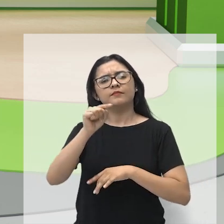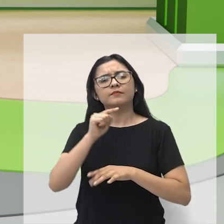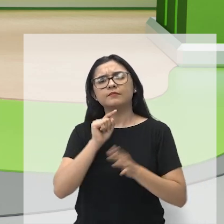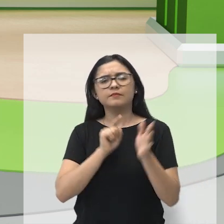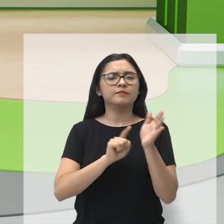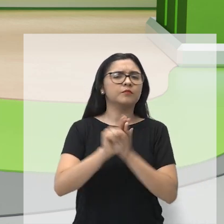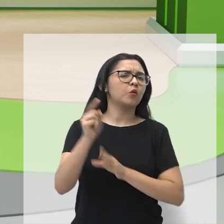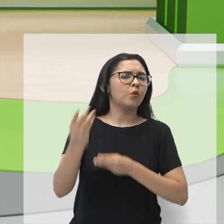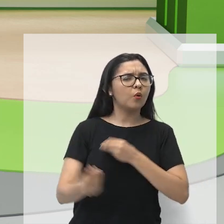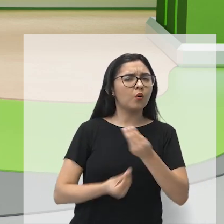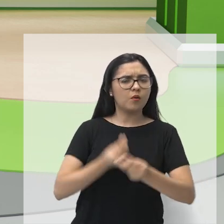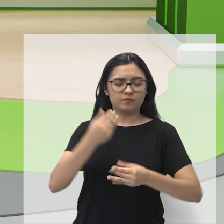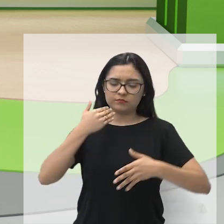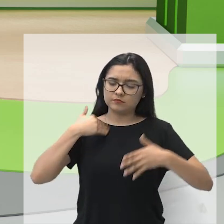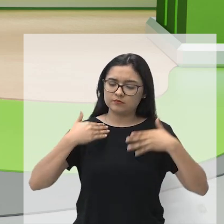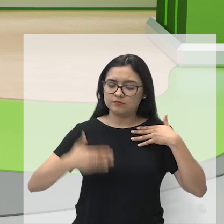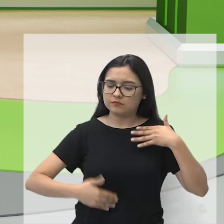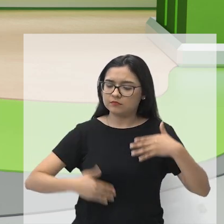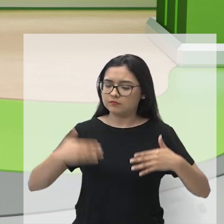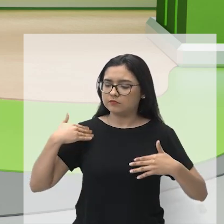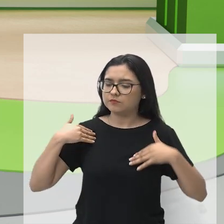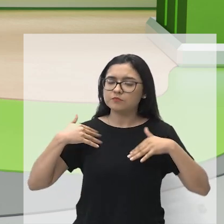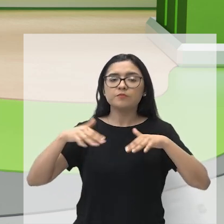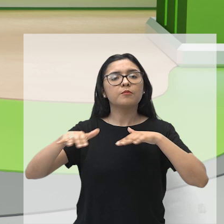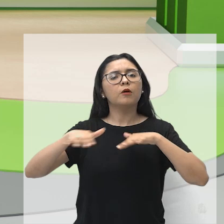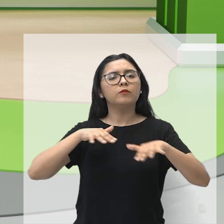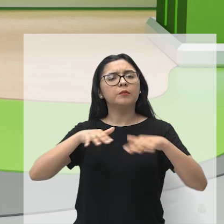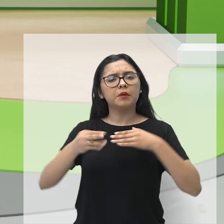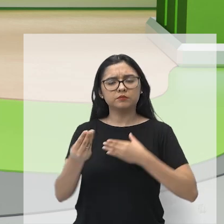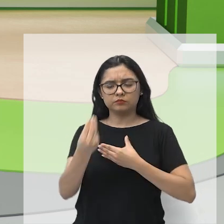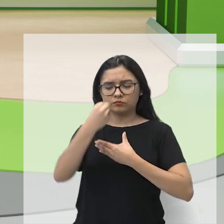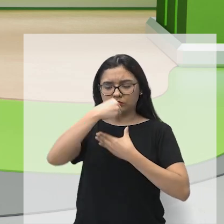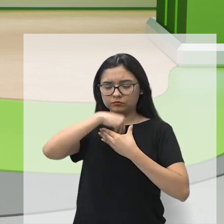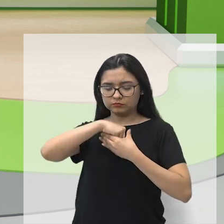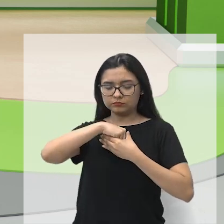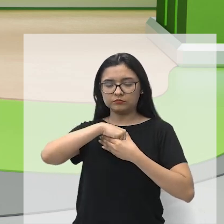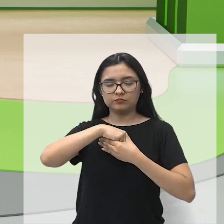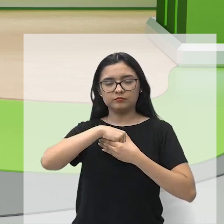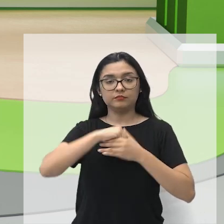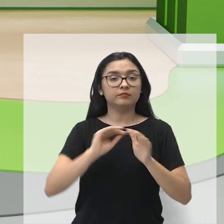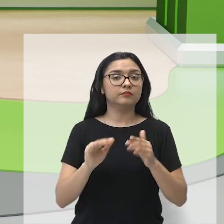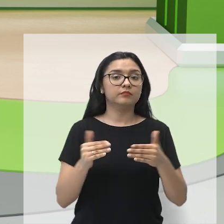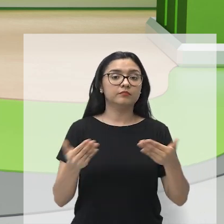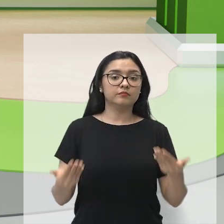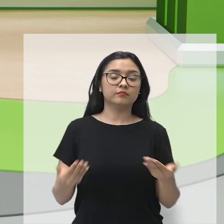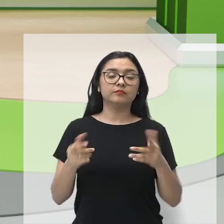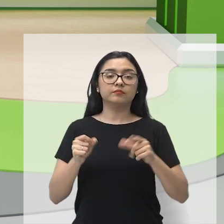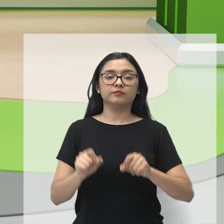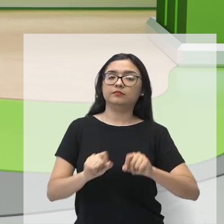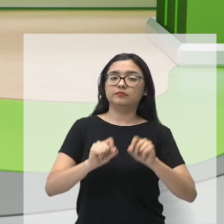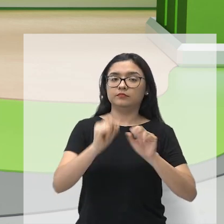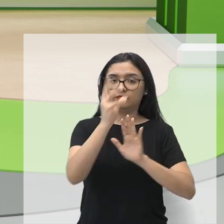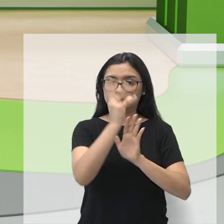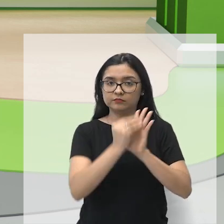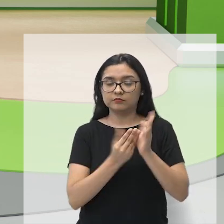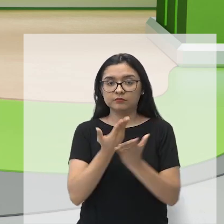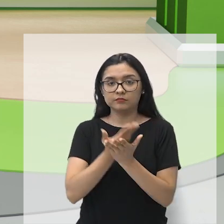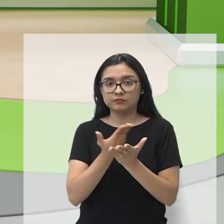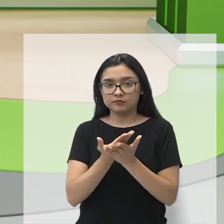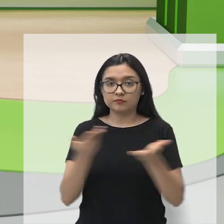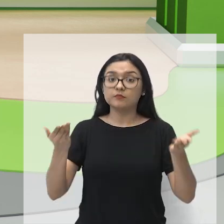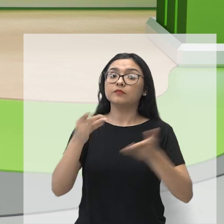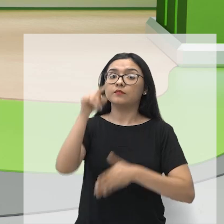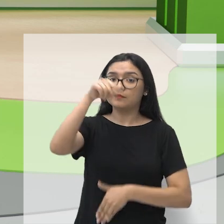me movimento, como que isso funciona dentro do meu corpo? Então, o tópico da nossa aula hoje